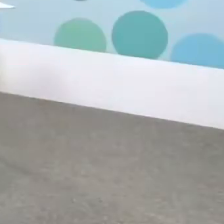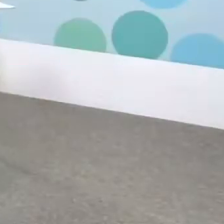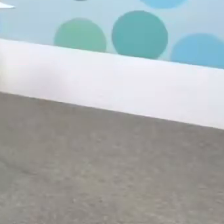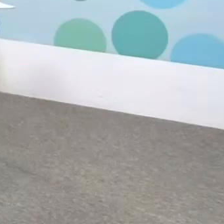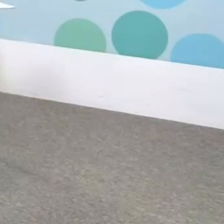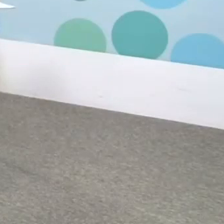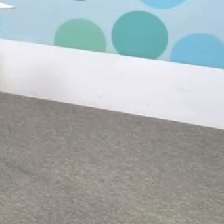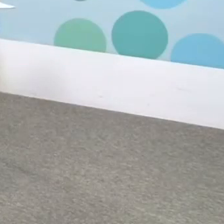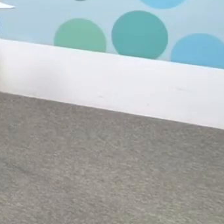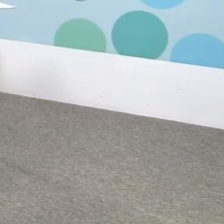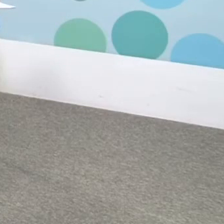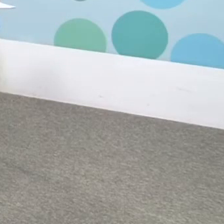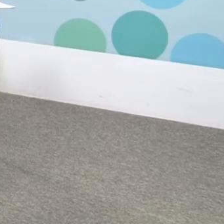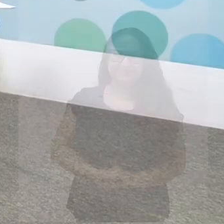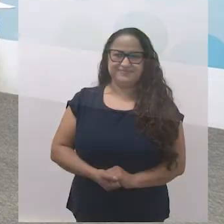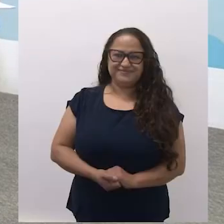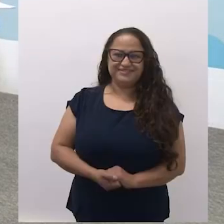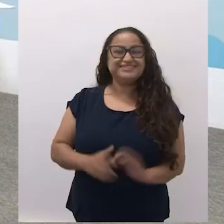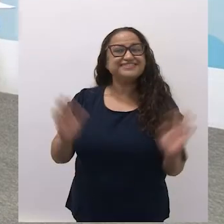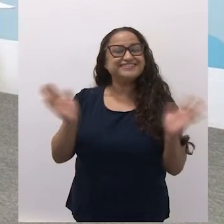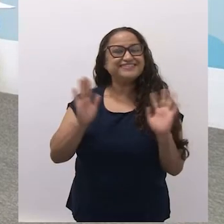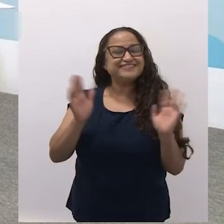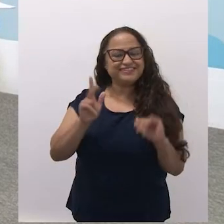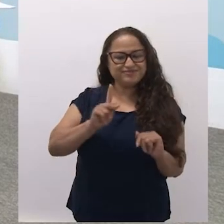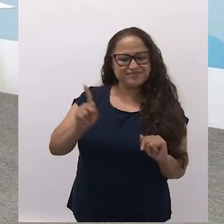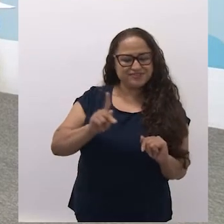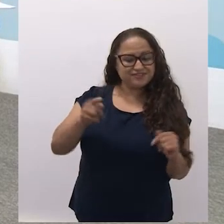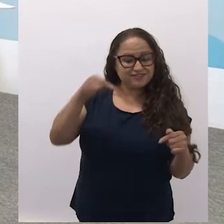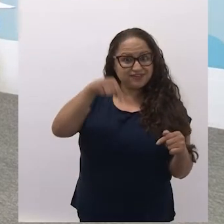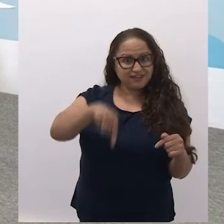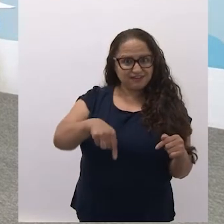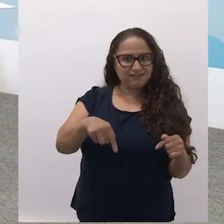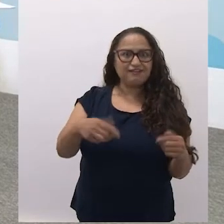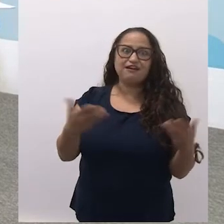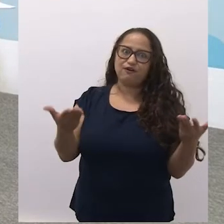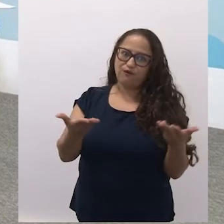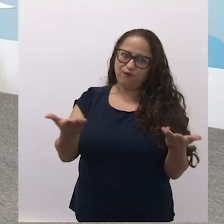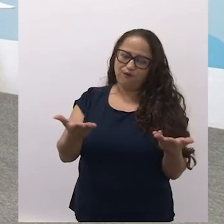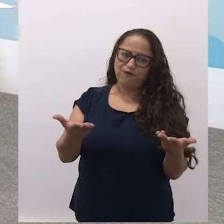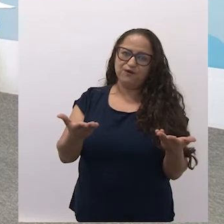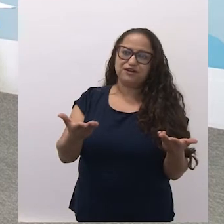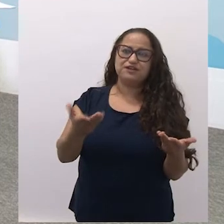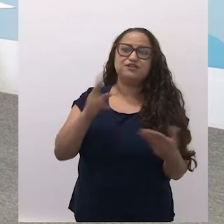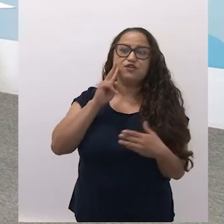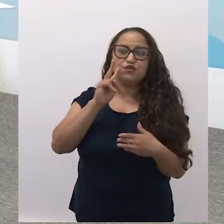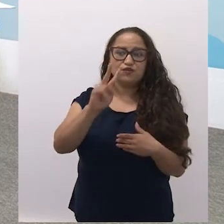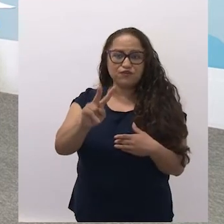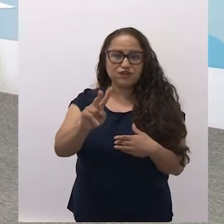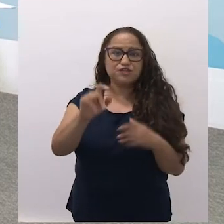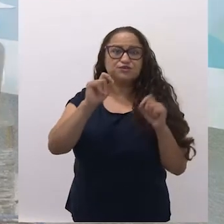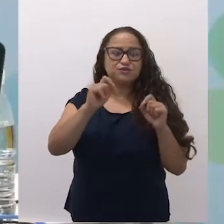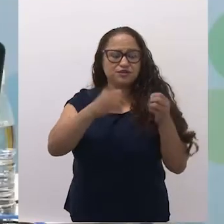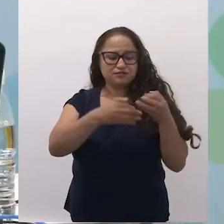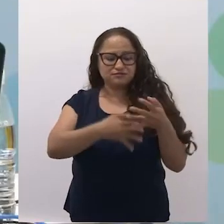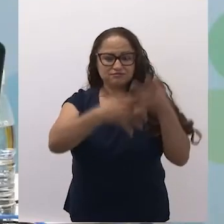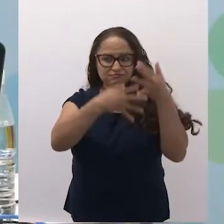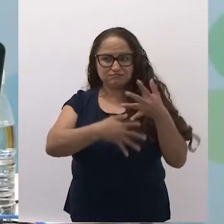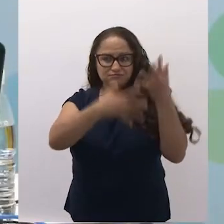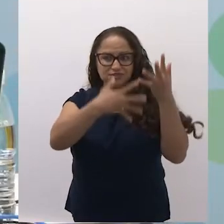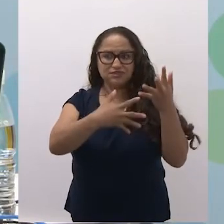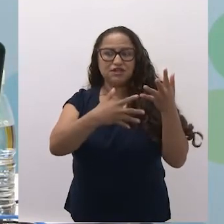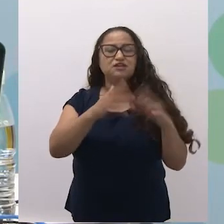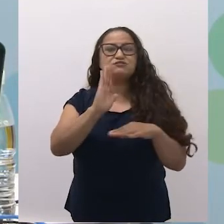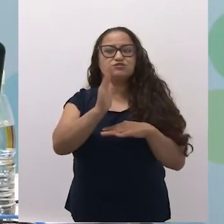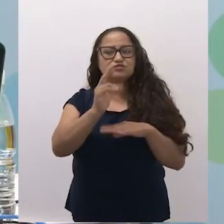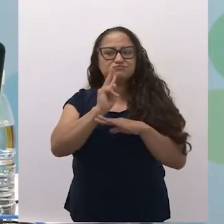comentário. Olá, professores, estamos aqui de volta. Estou vendo aqui os comentários no nosso chat,